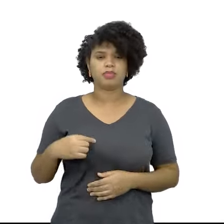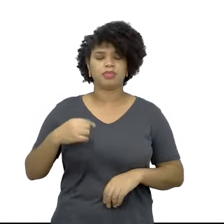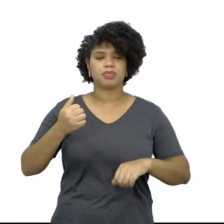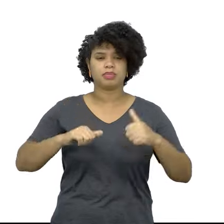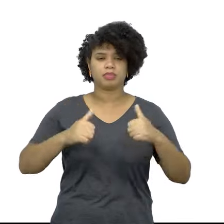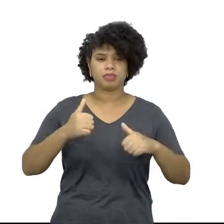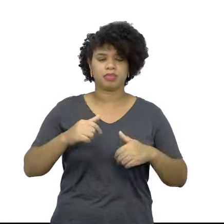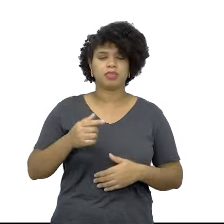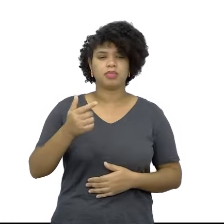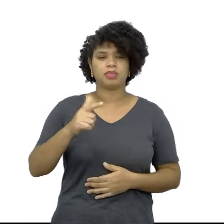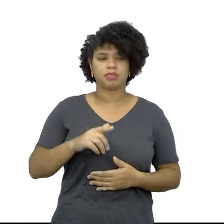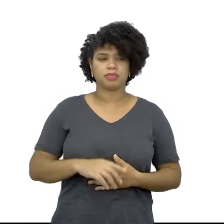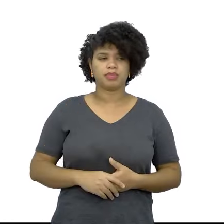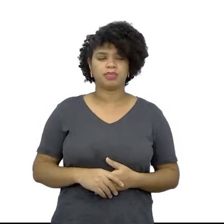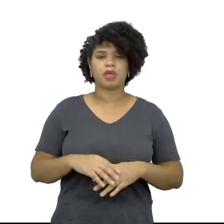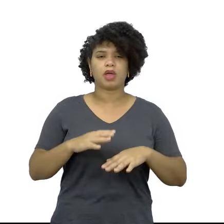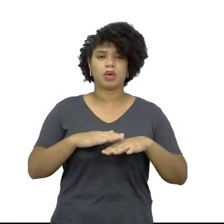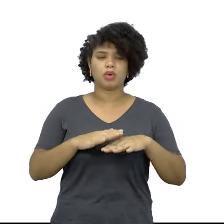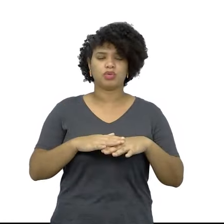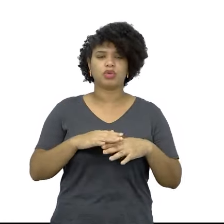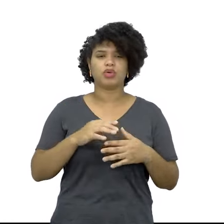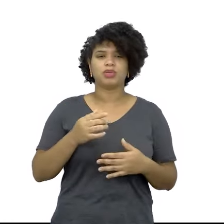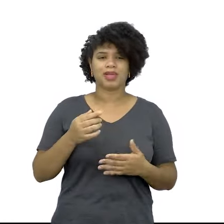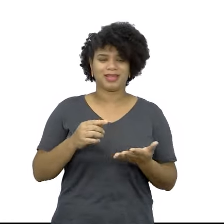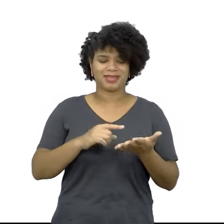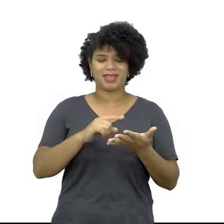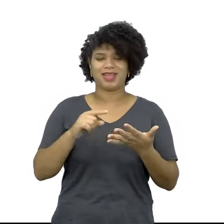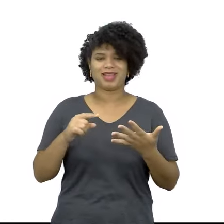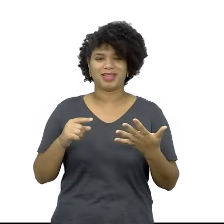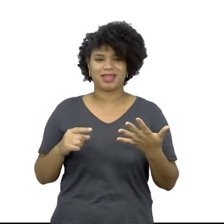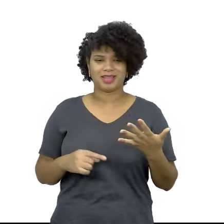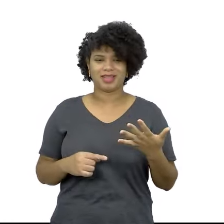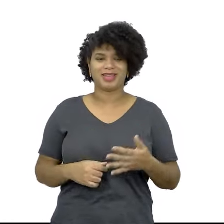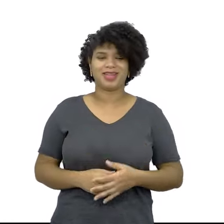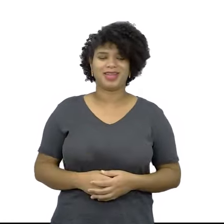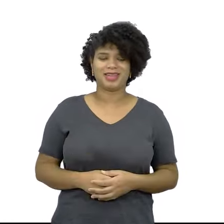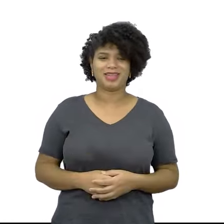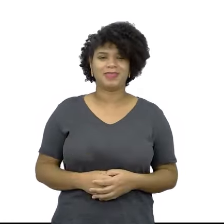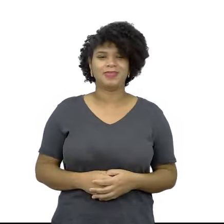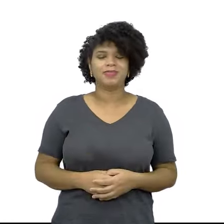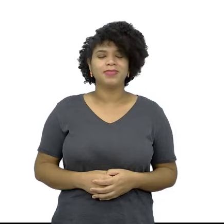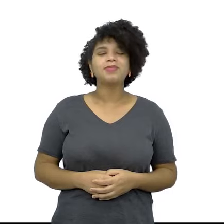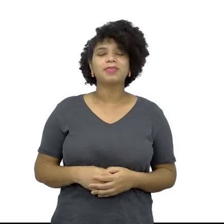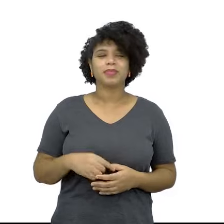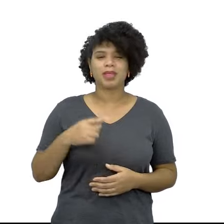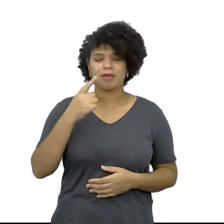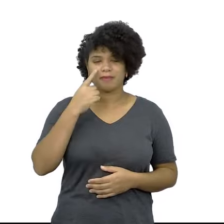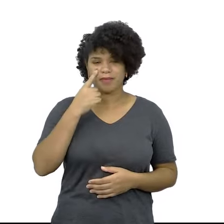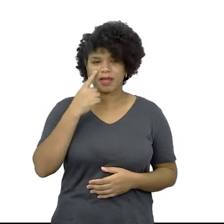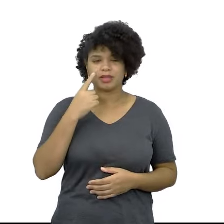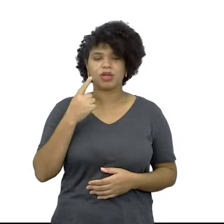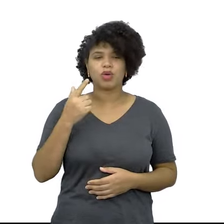analisando remetente, destinatário dessas cartas, né, pensando em todas